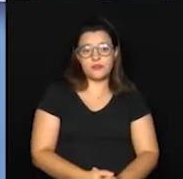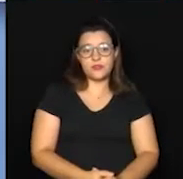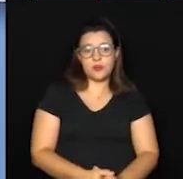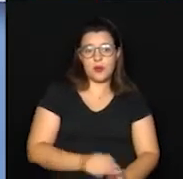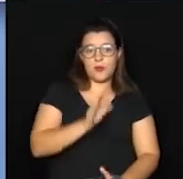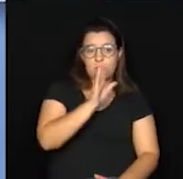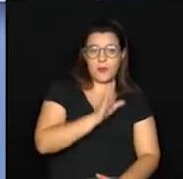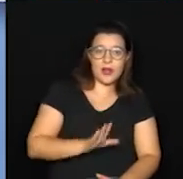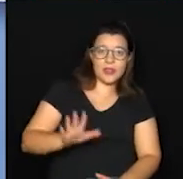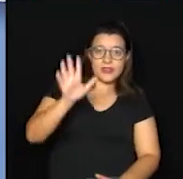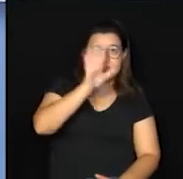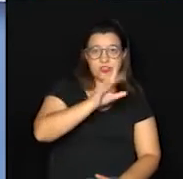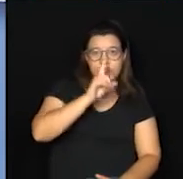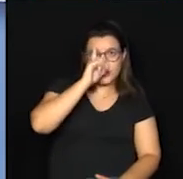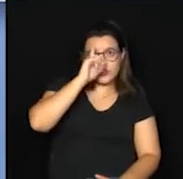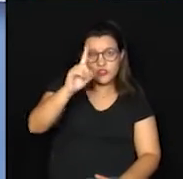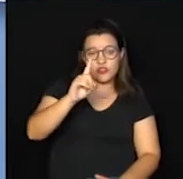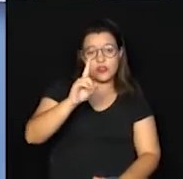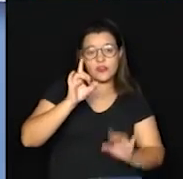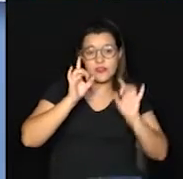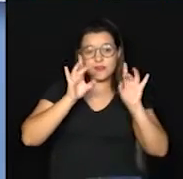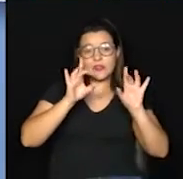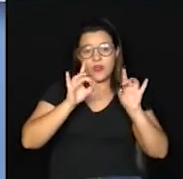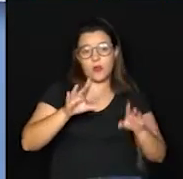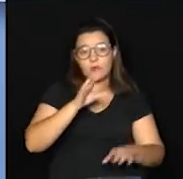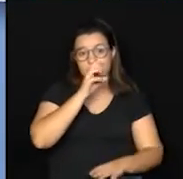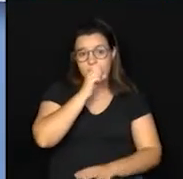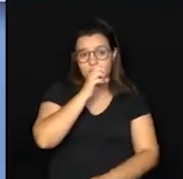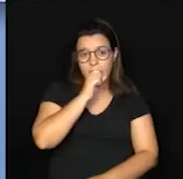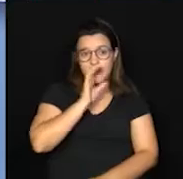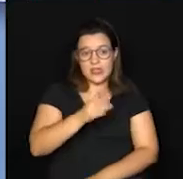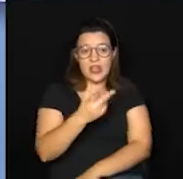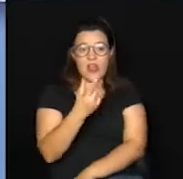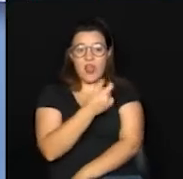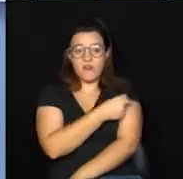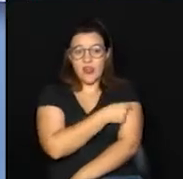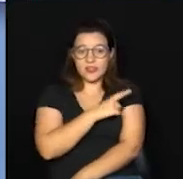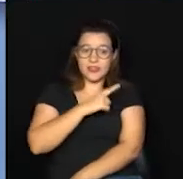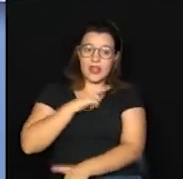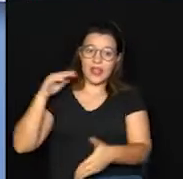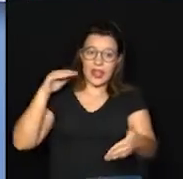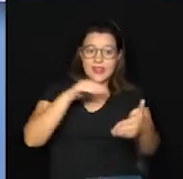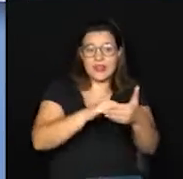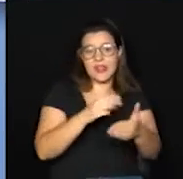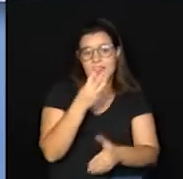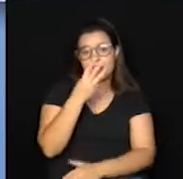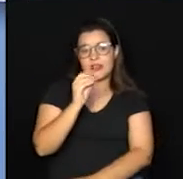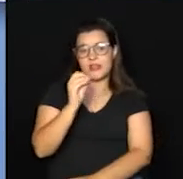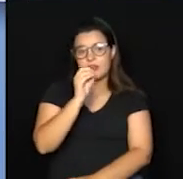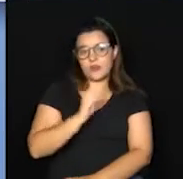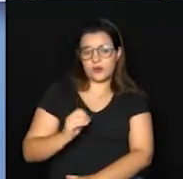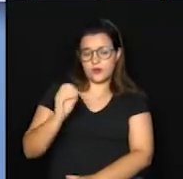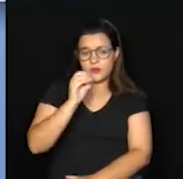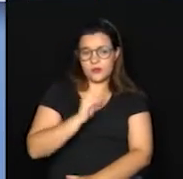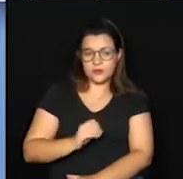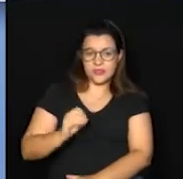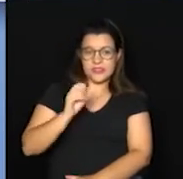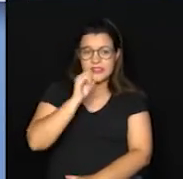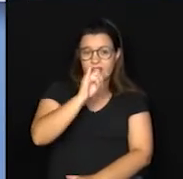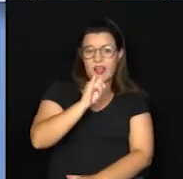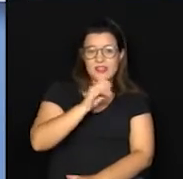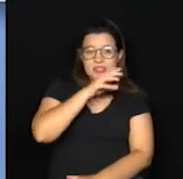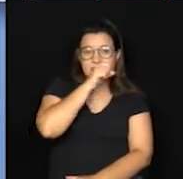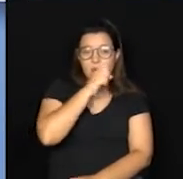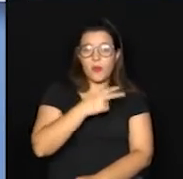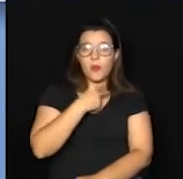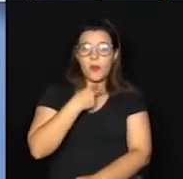tido dia D no último sábado, a vacinação ocorre até o dia 30 de outubro. Então, se você não pôde ir ao